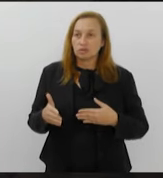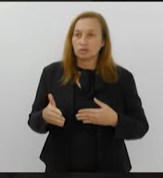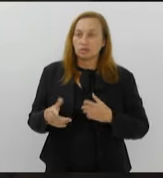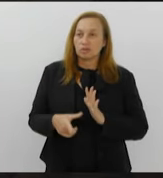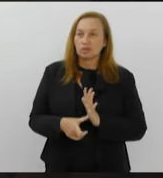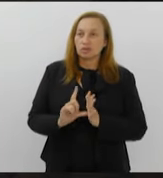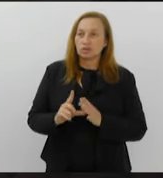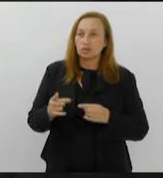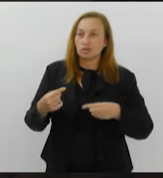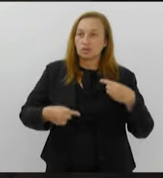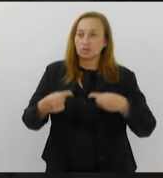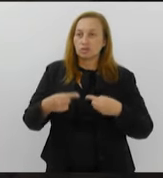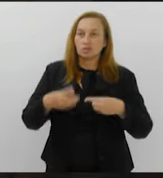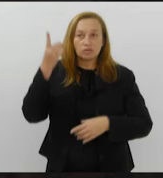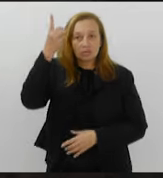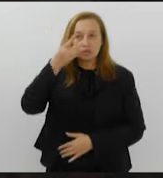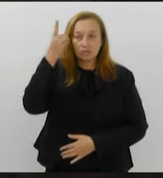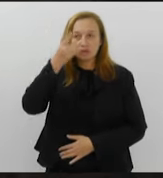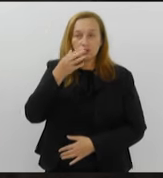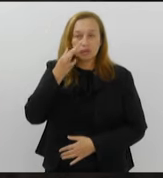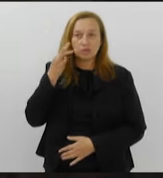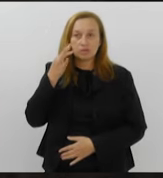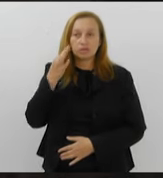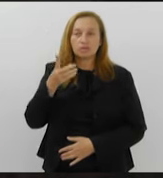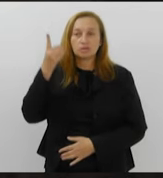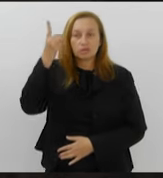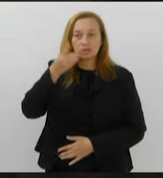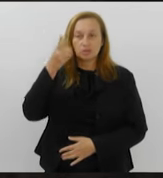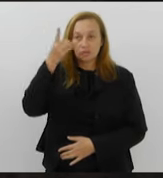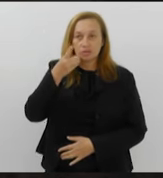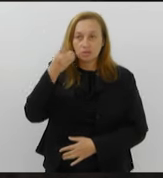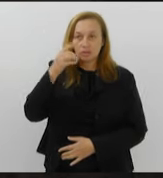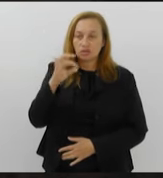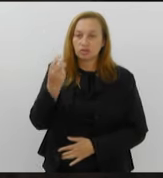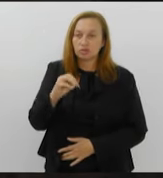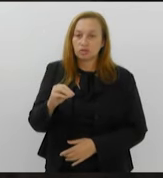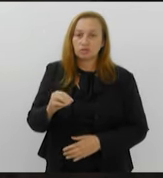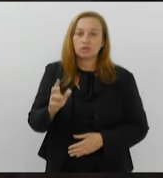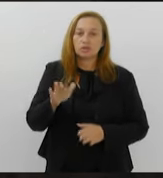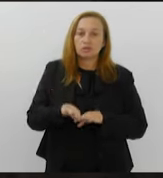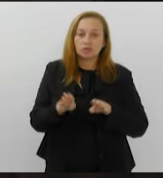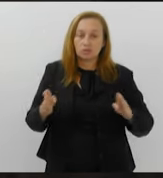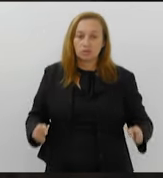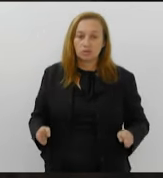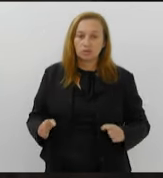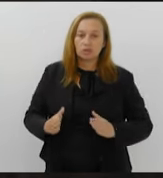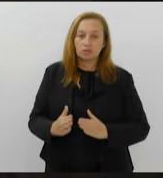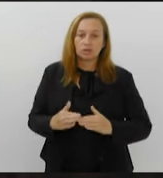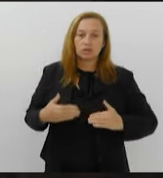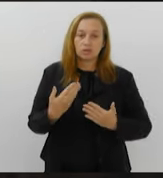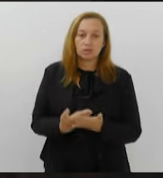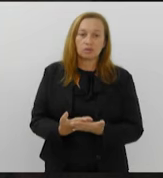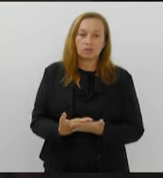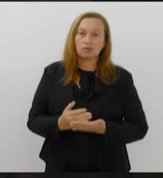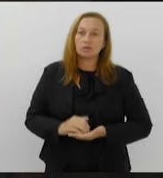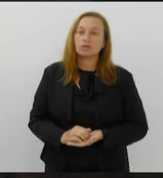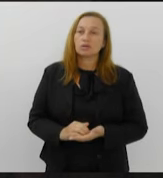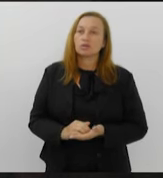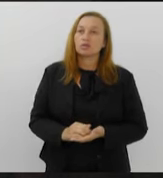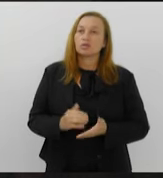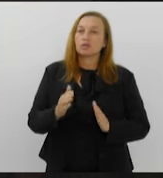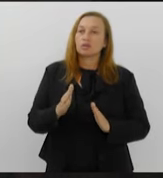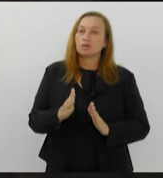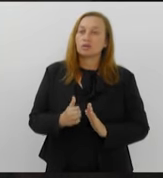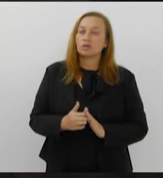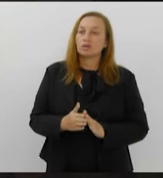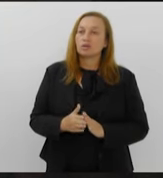Antes de discutir, deputado Flávio Serafini primeiro, Chico Machado em seguida, há sobre a mesa o seguinte requerimento. Requerimento de forma regimental,